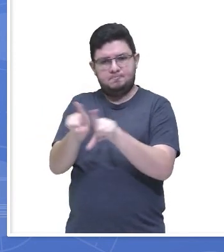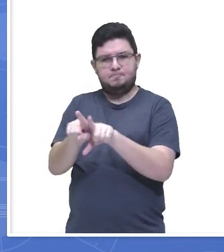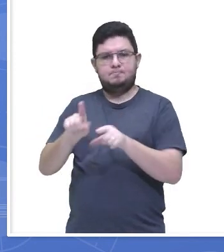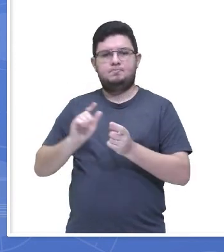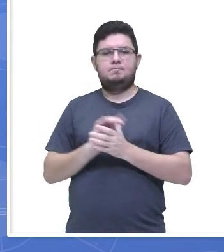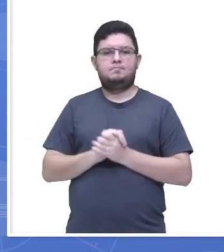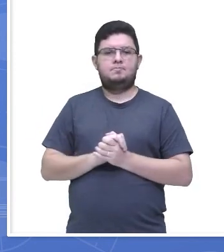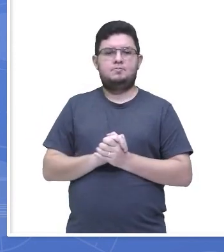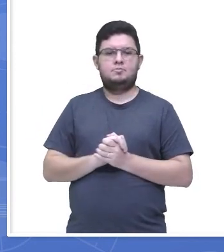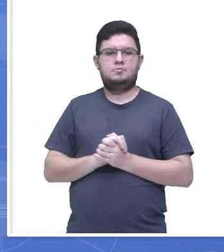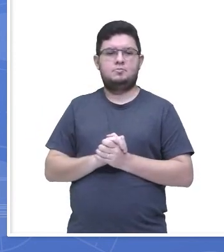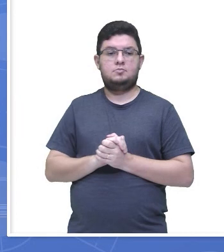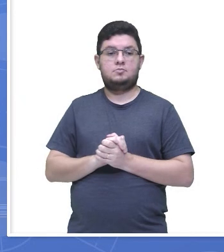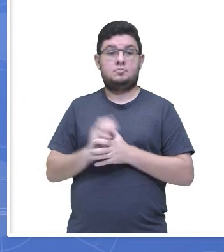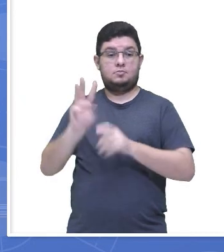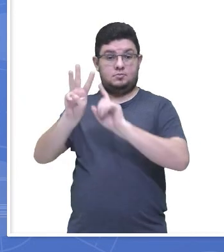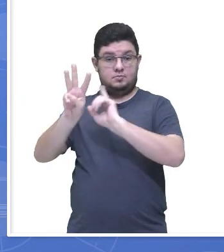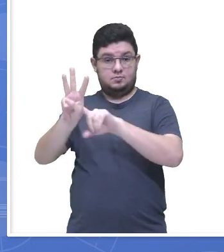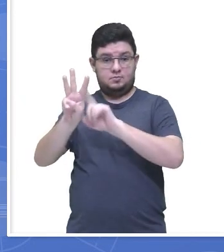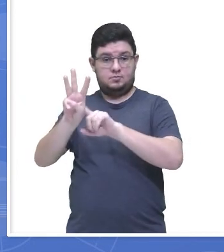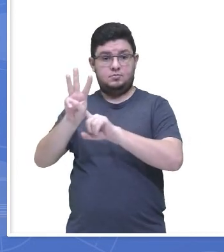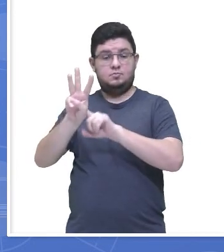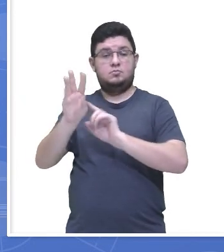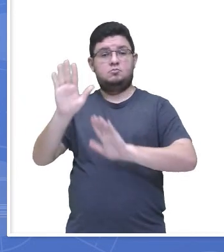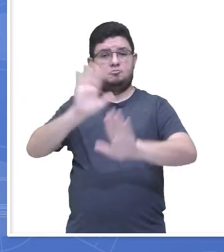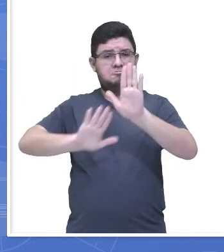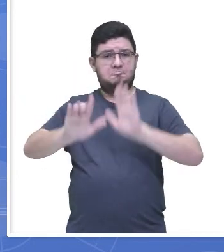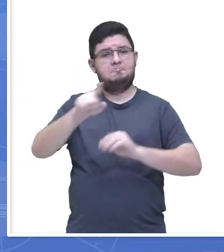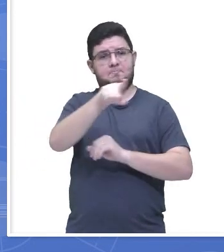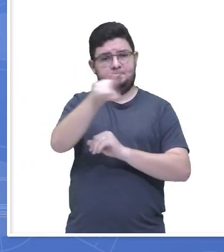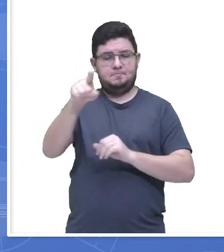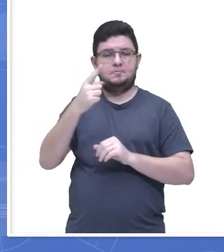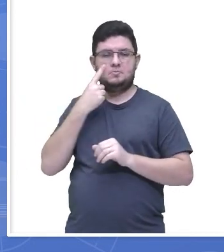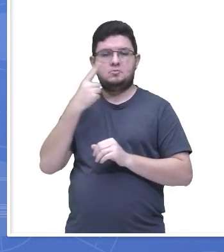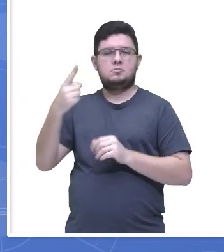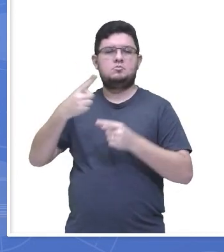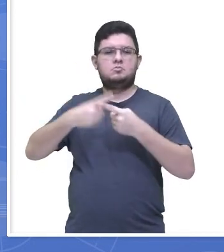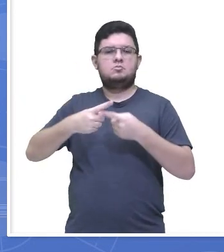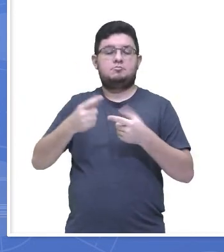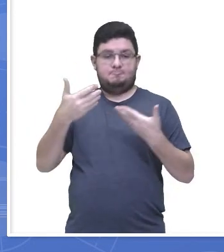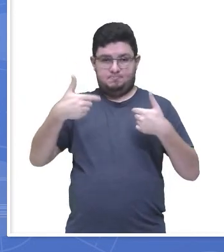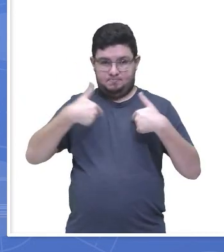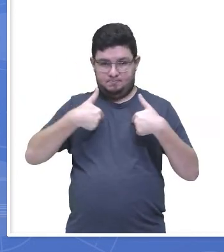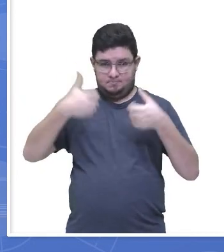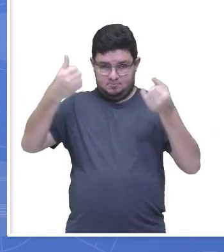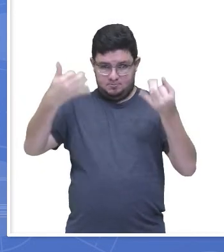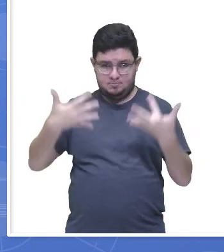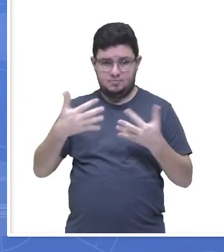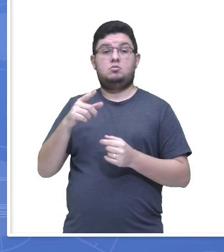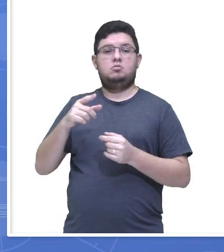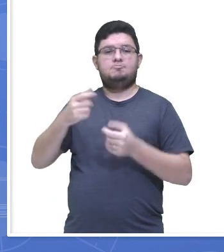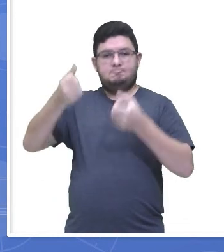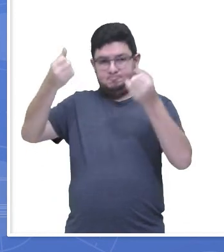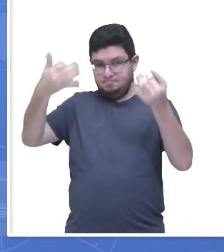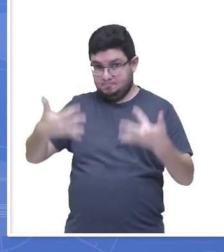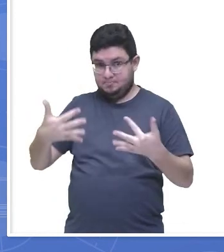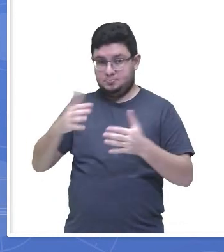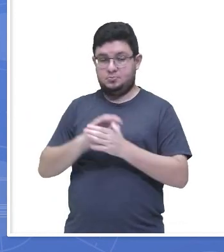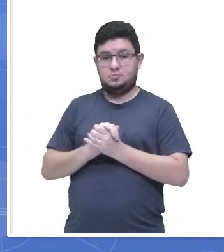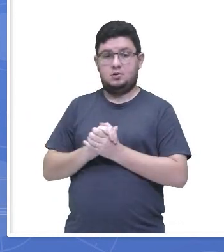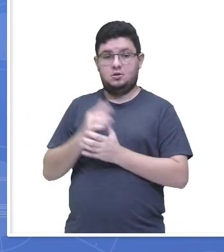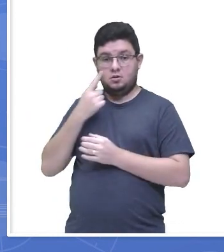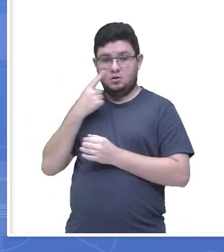que é um tipo, né, o processo e é outro, né? Que processos são esses, professora? É o processo exotérmico e o